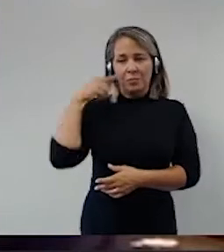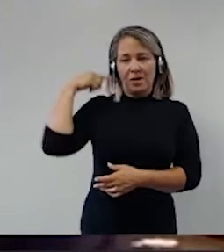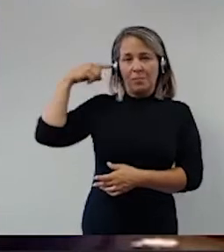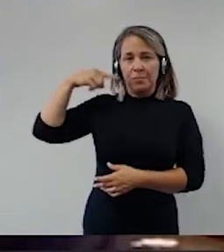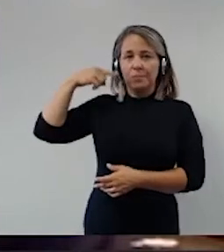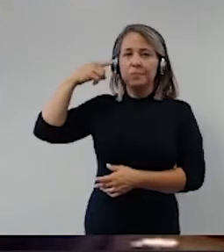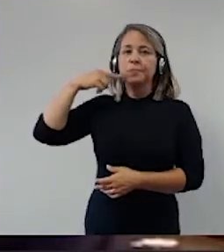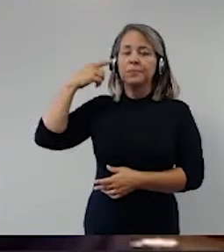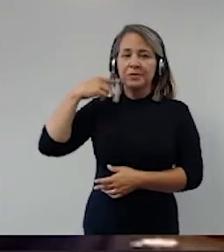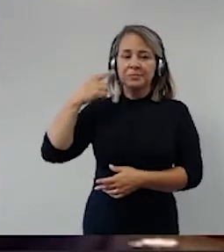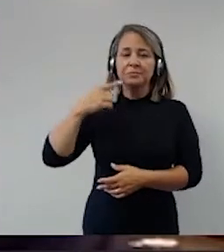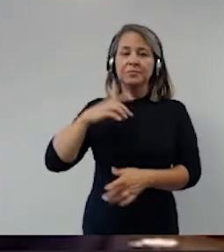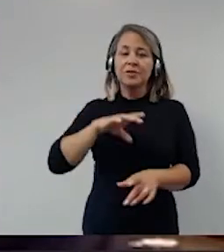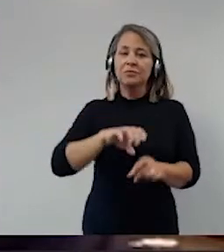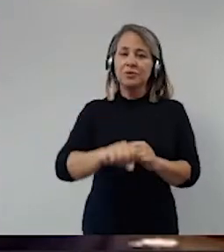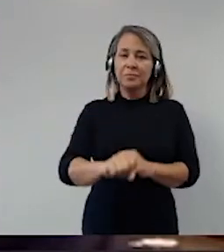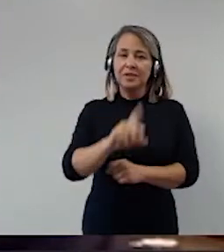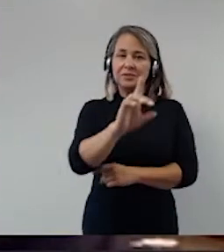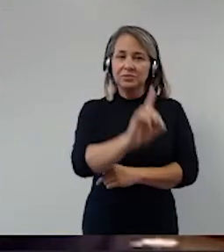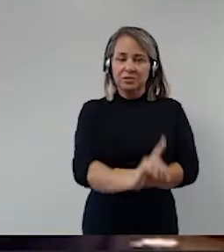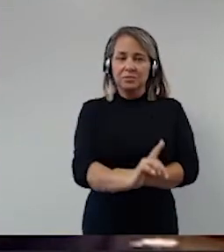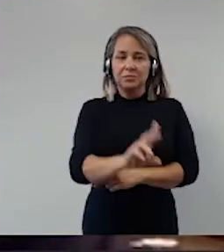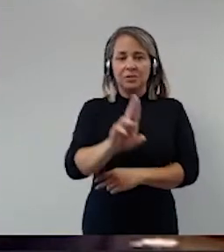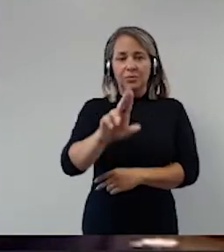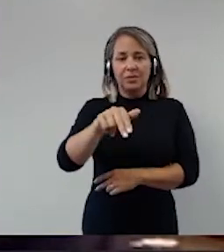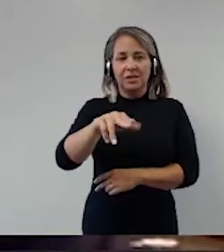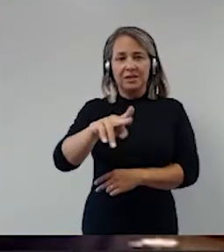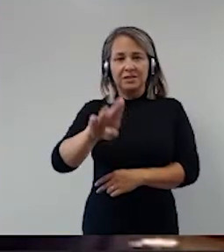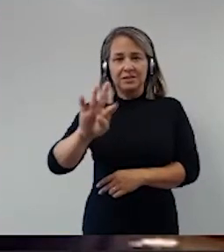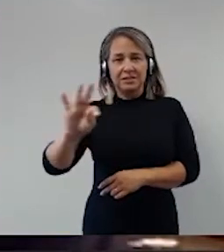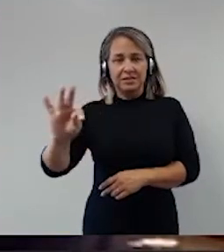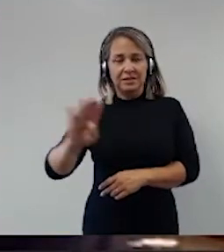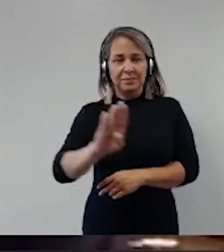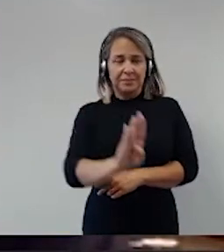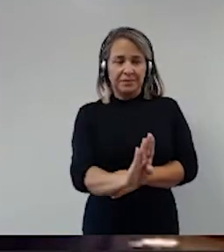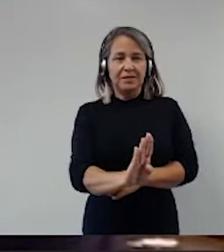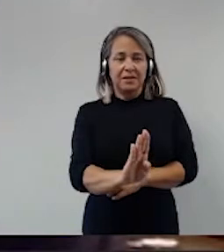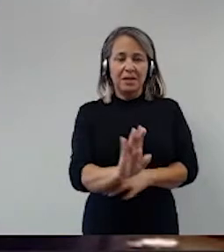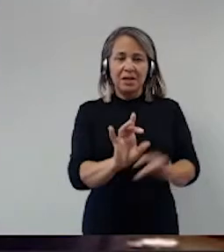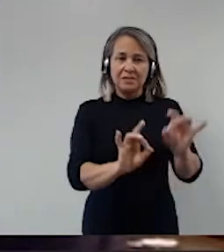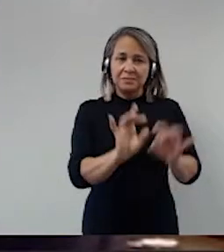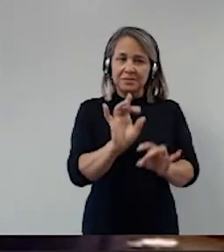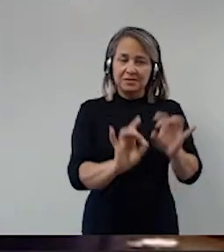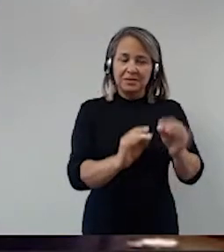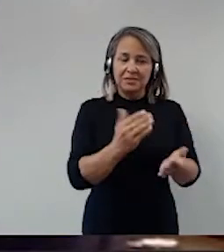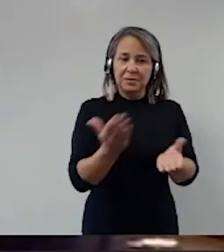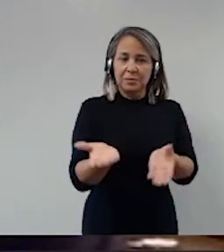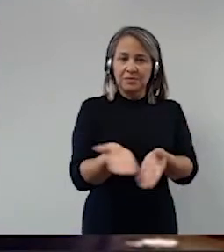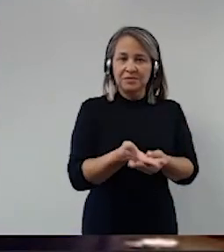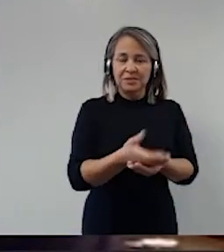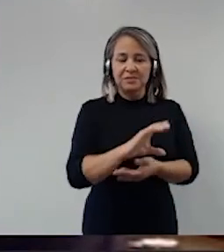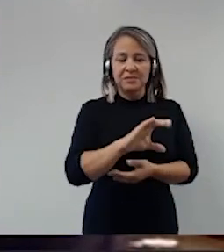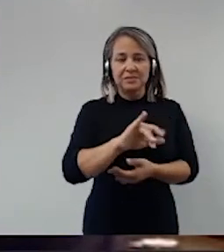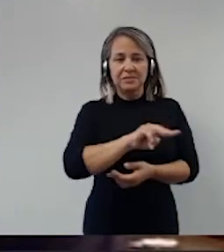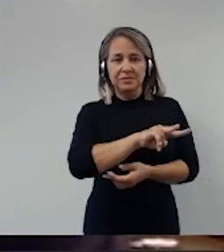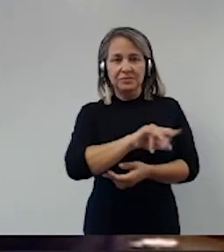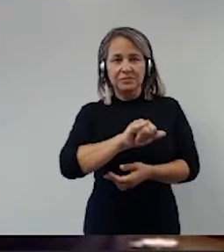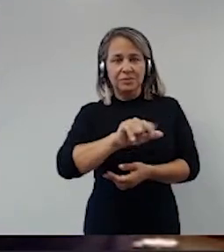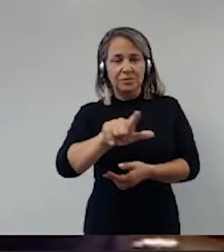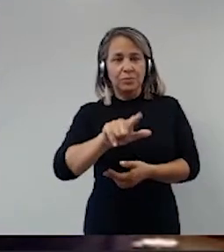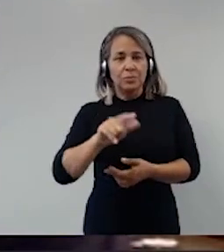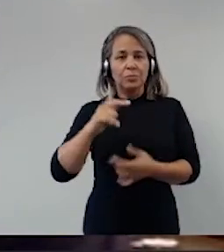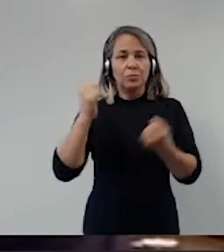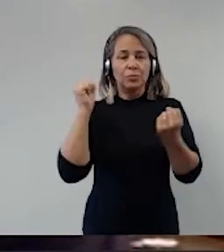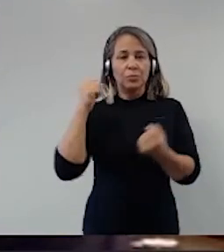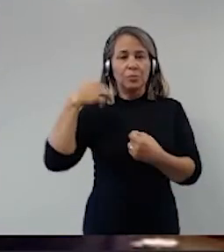advogado, bacharel em Direito pela UNDB, especialista em processo civil pela Universidade Federal do Maranhão,